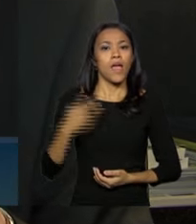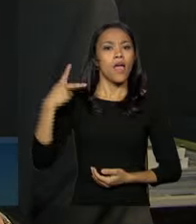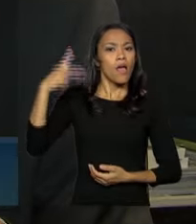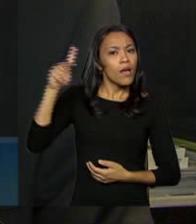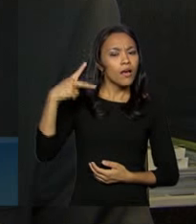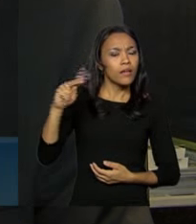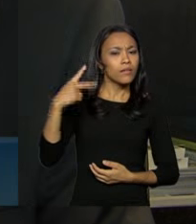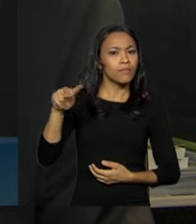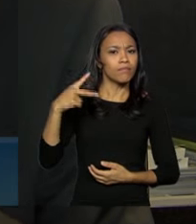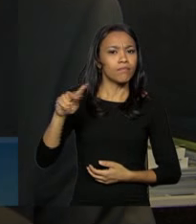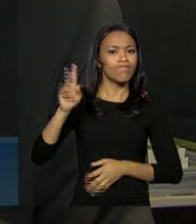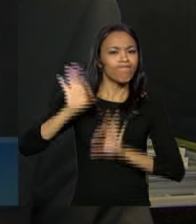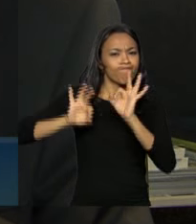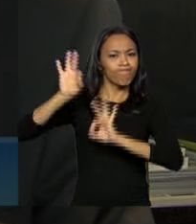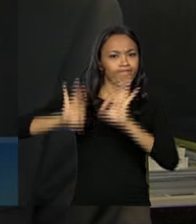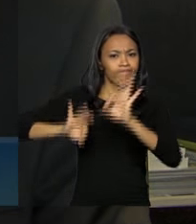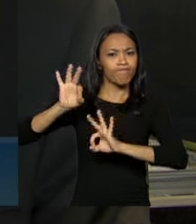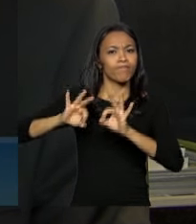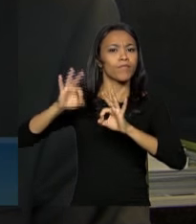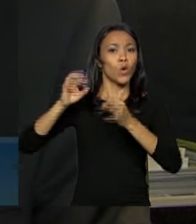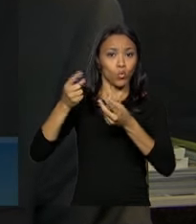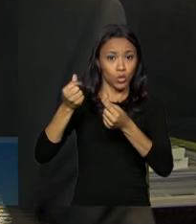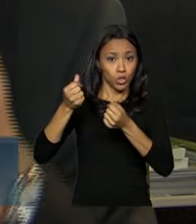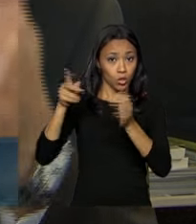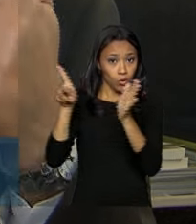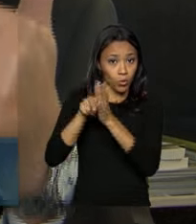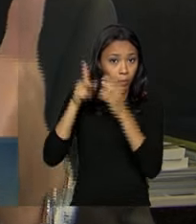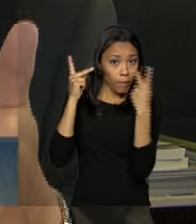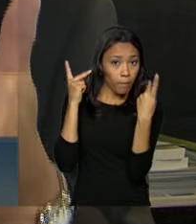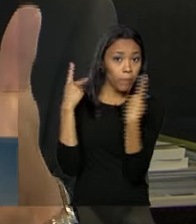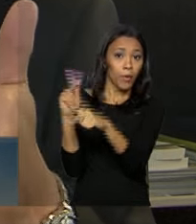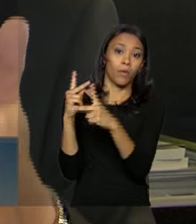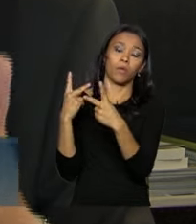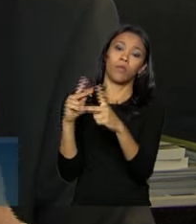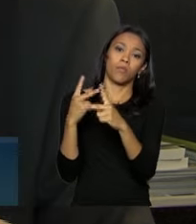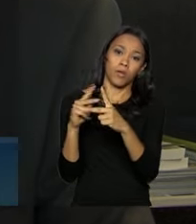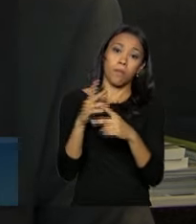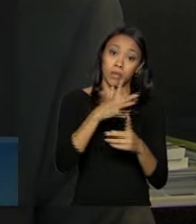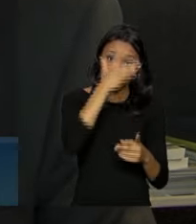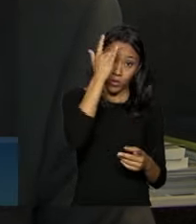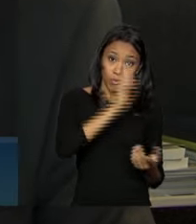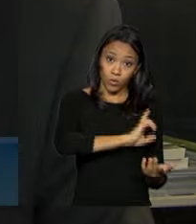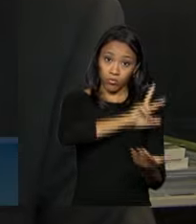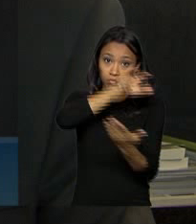construiu, com recursos da Alemanha, mas construído por brasileiros,